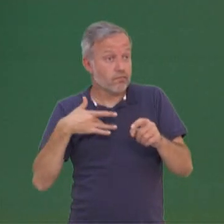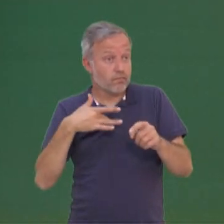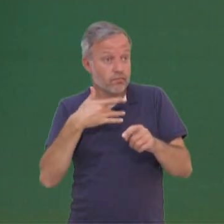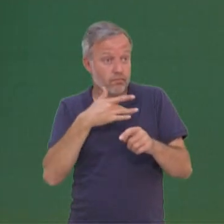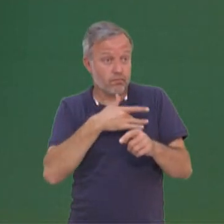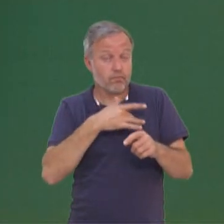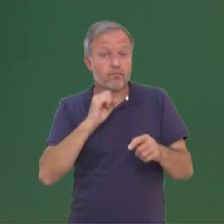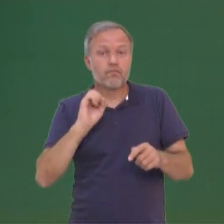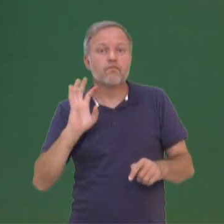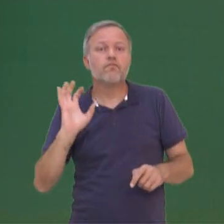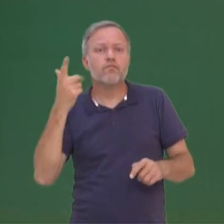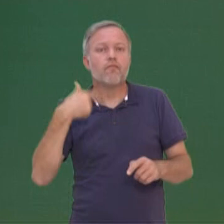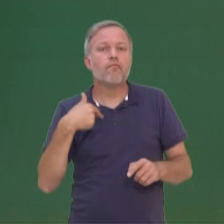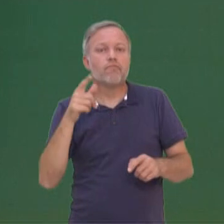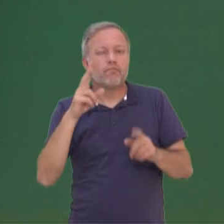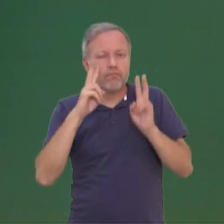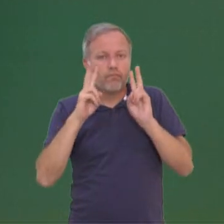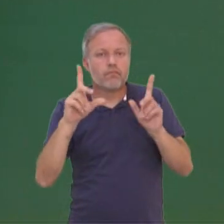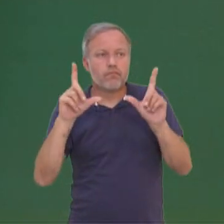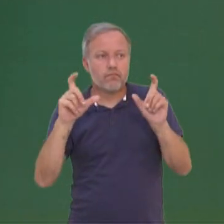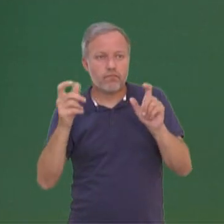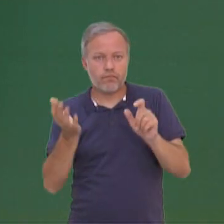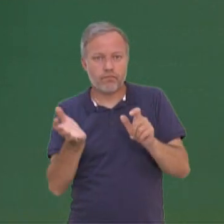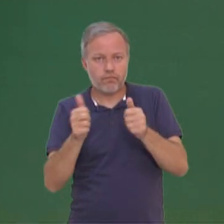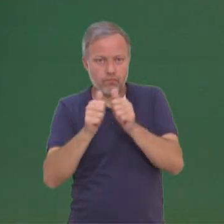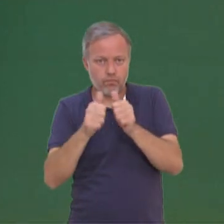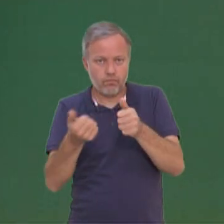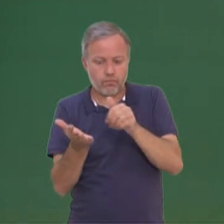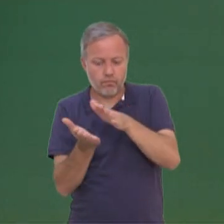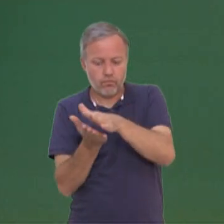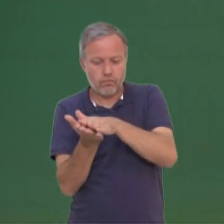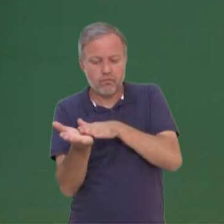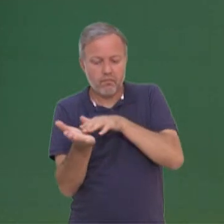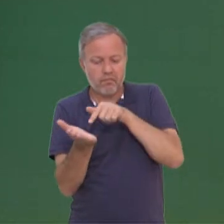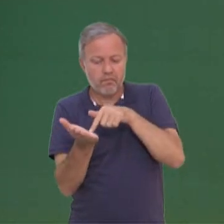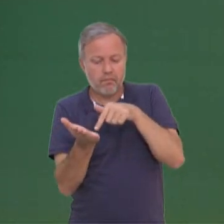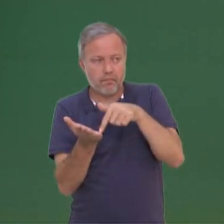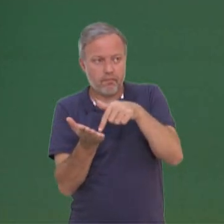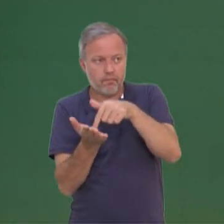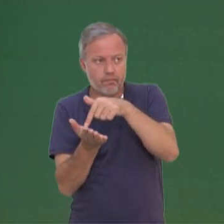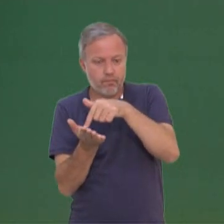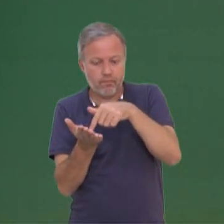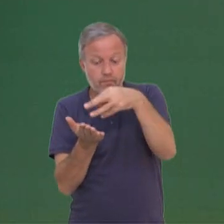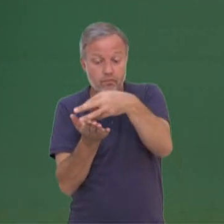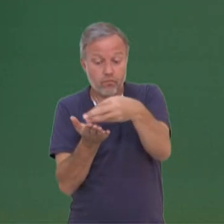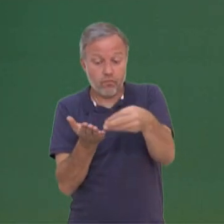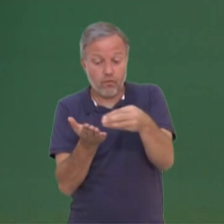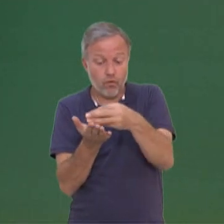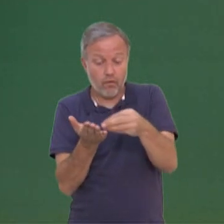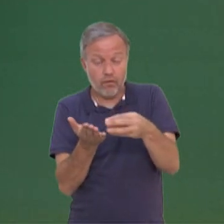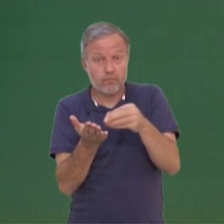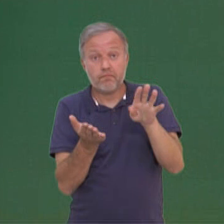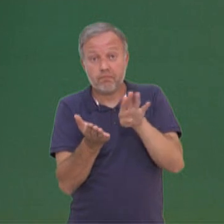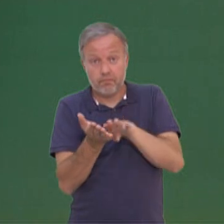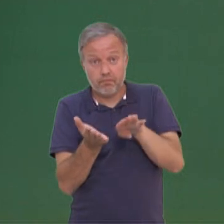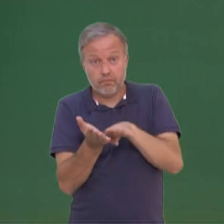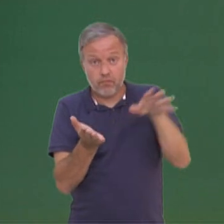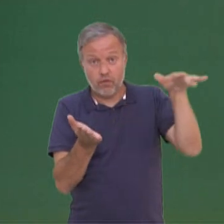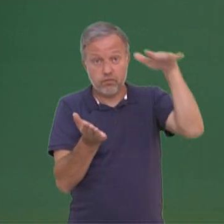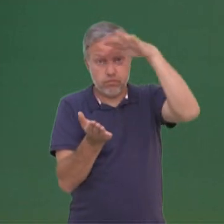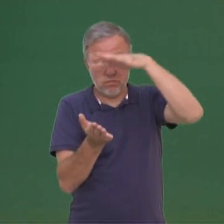Aí o que acontece? No seu próprio pão, também acontece que vários esporos podem ter caído nesse